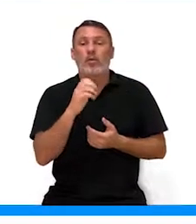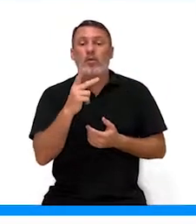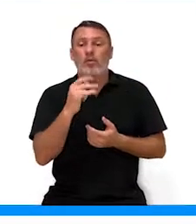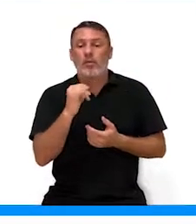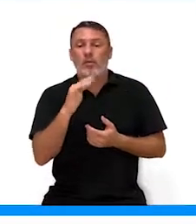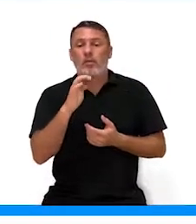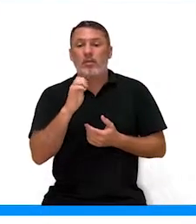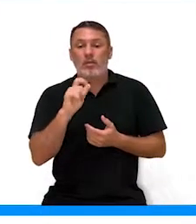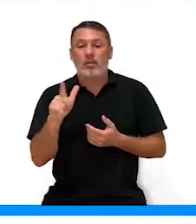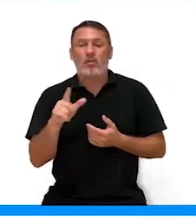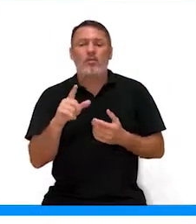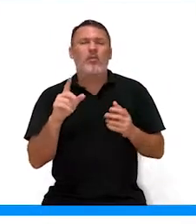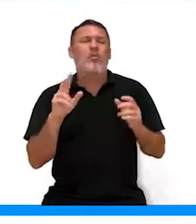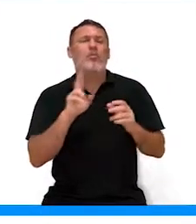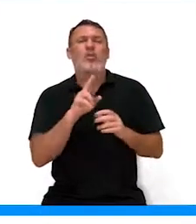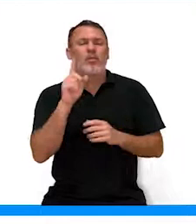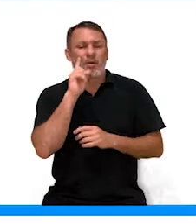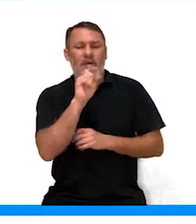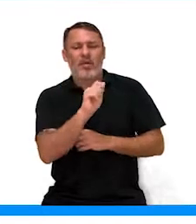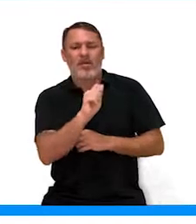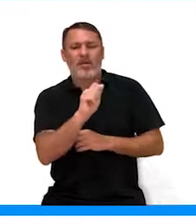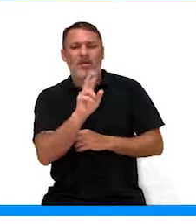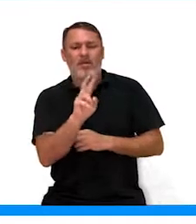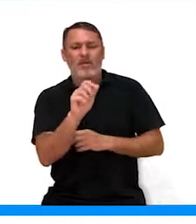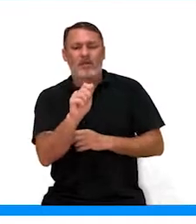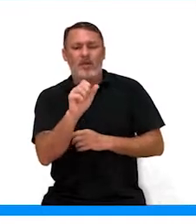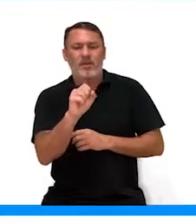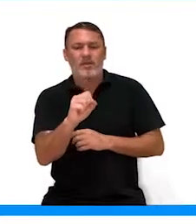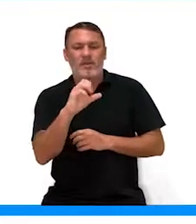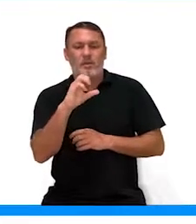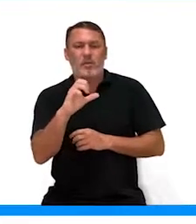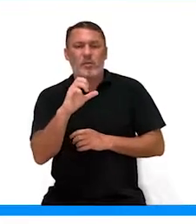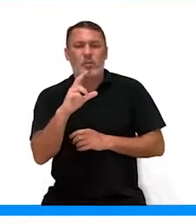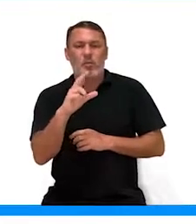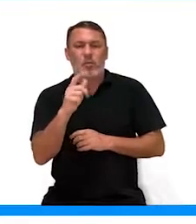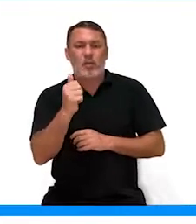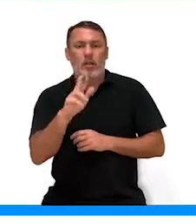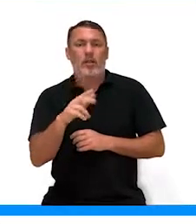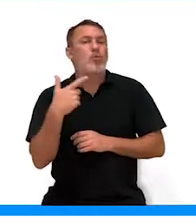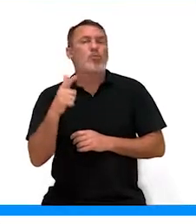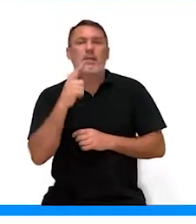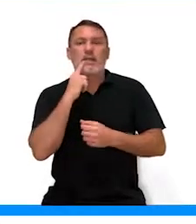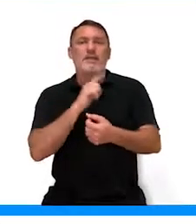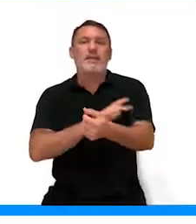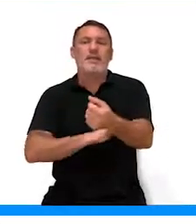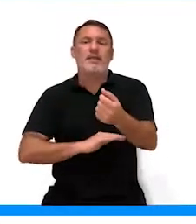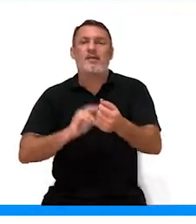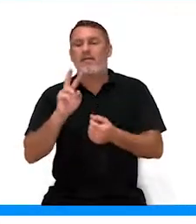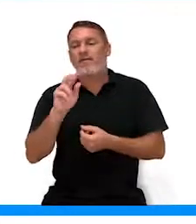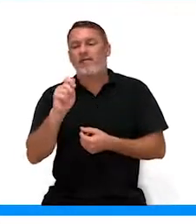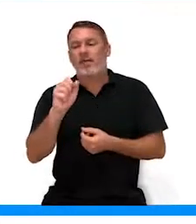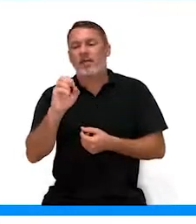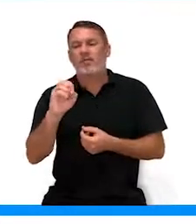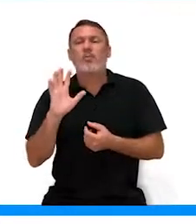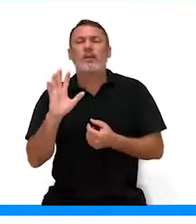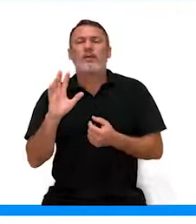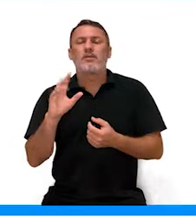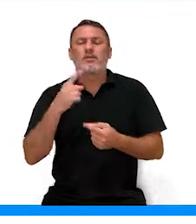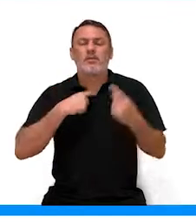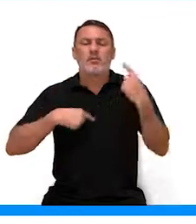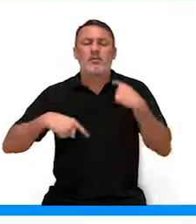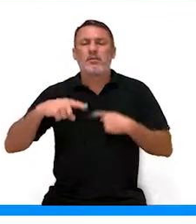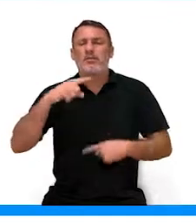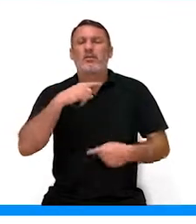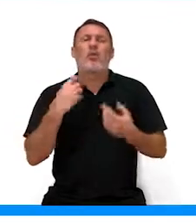características desse tecido? Ele é avascular, ou seja, ele não tem vasos sanguíneos. Então, para